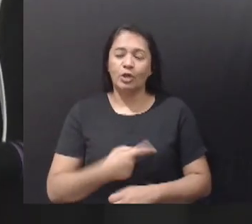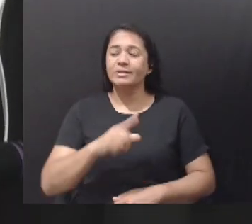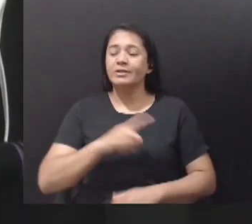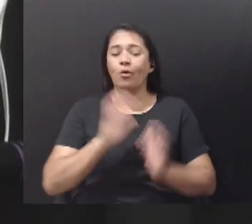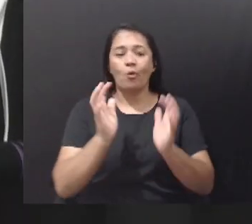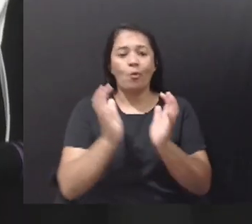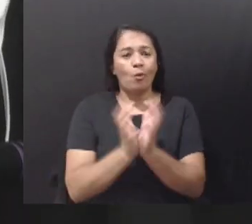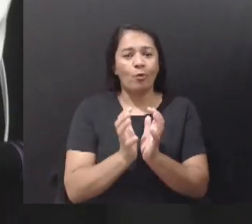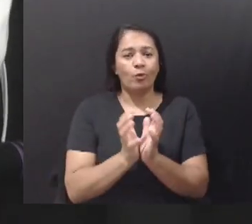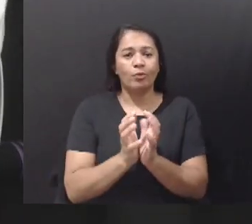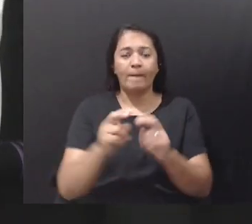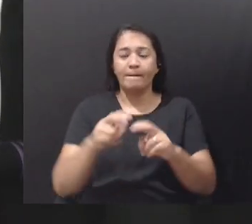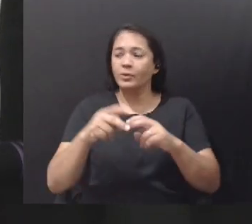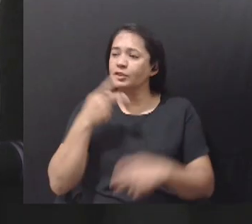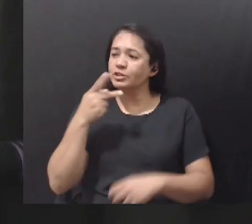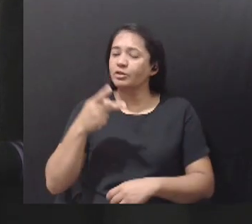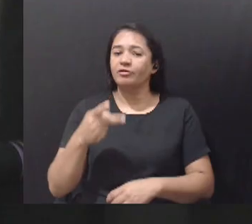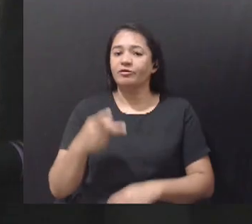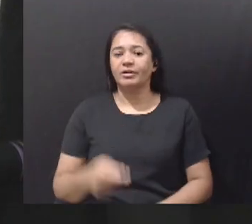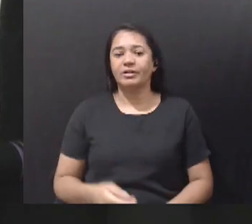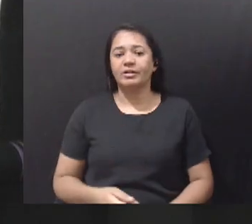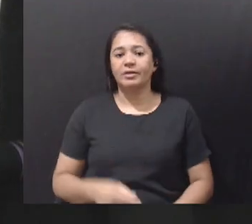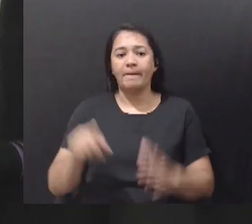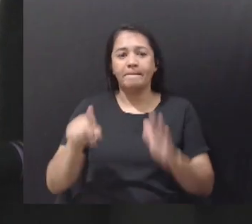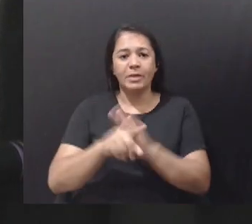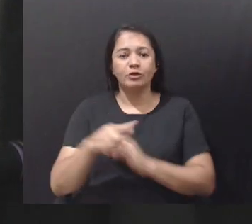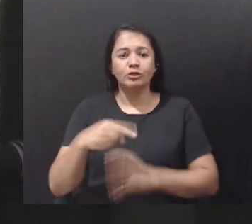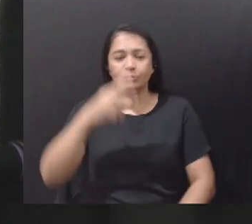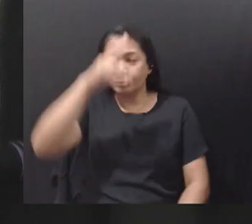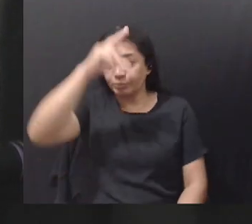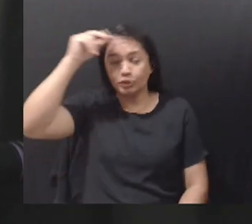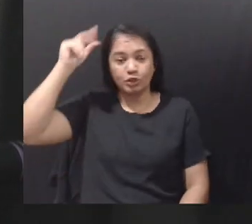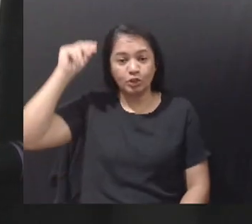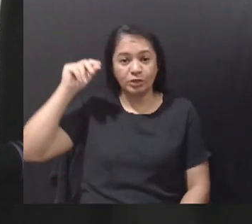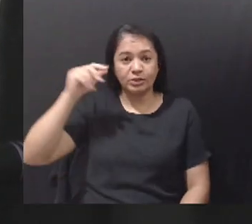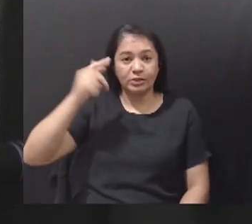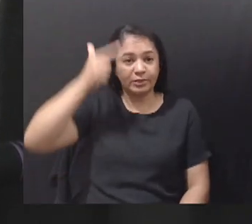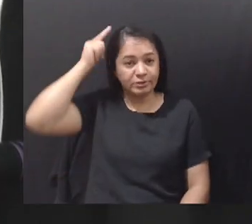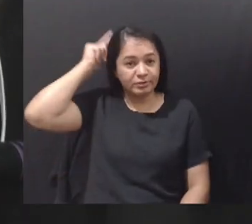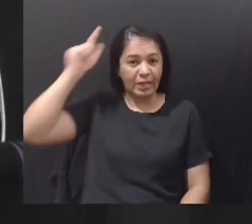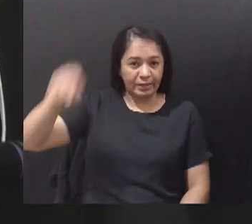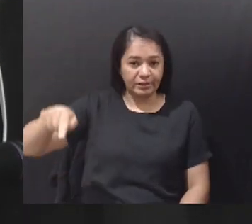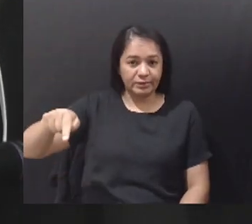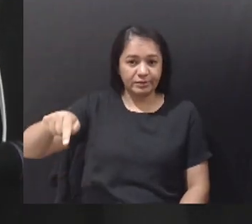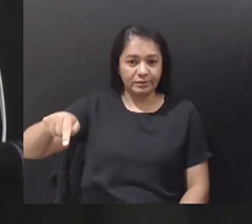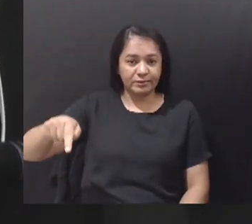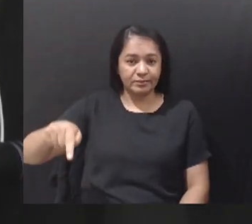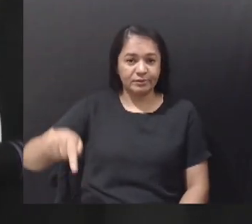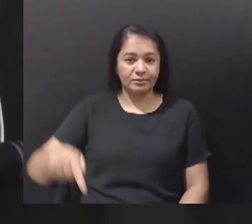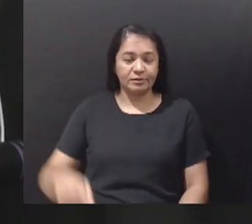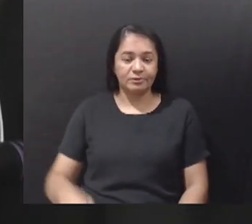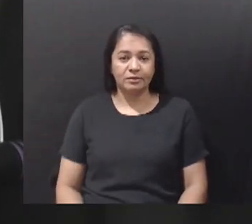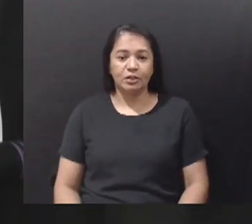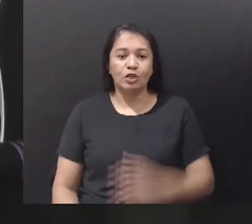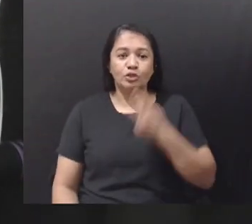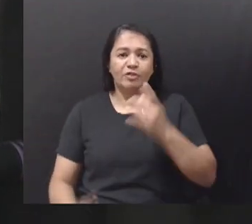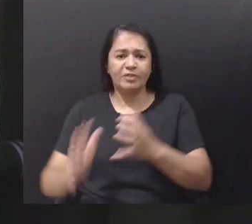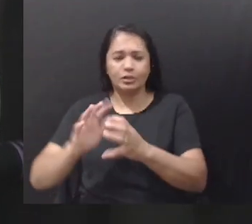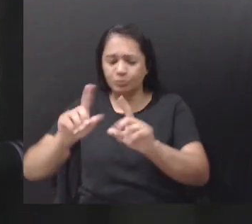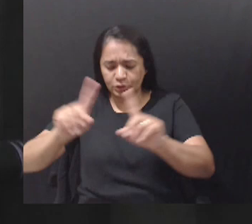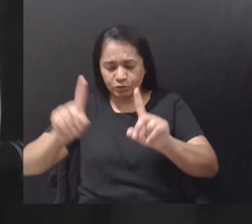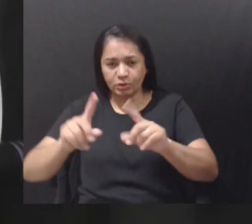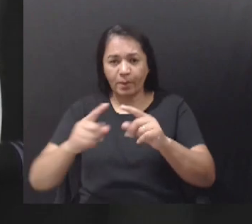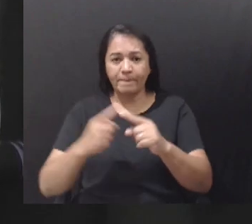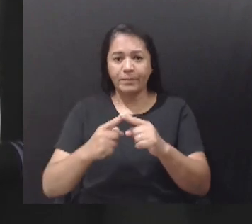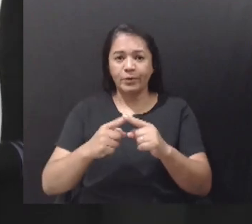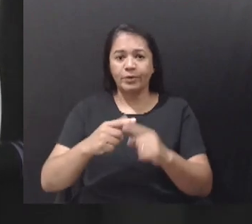bem, não dá, pergunta para o nosso prefeito Dário aqui da cidade, não é? Eu não estou falando de partido político, porque o prefeito lá é de um partido, eu sou de